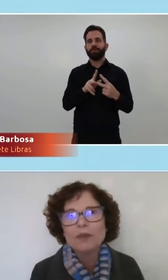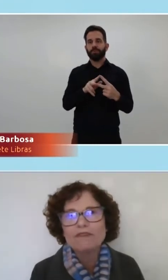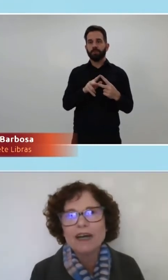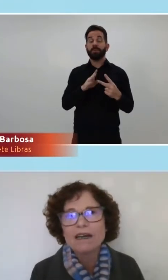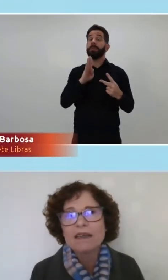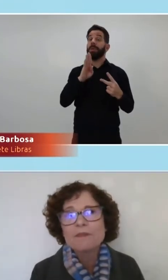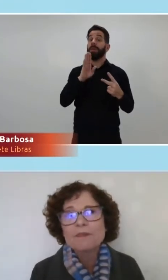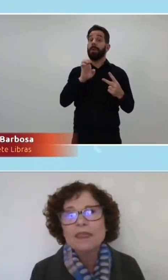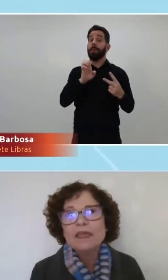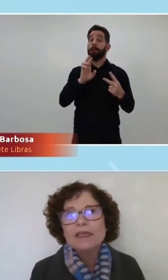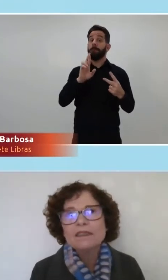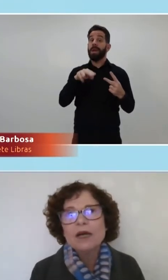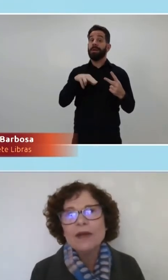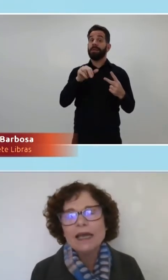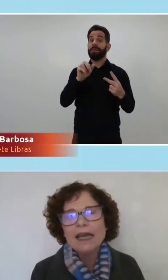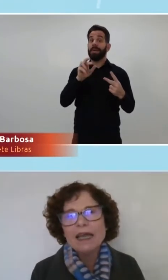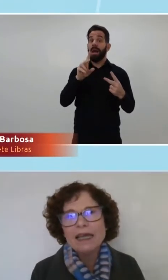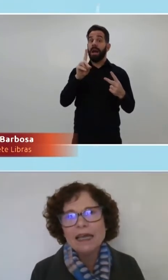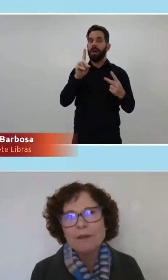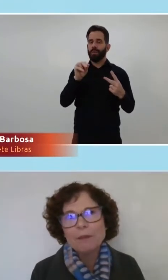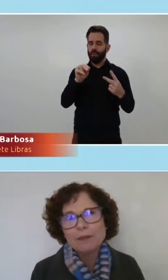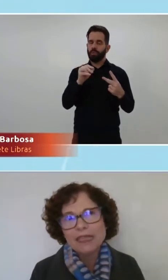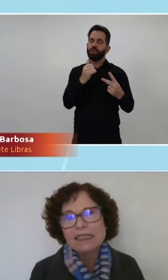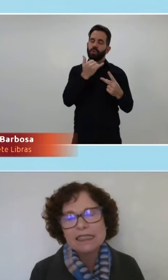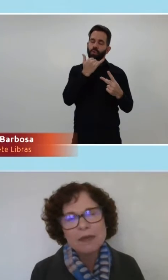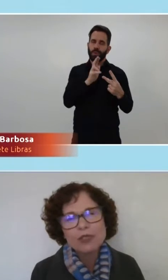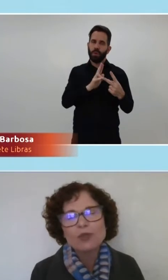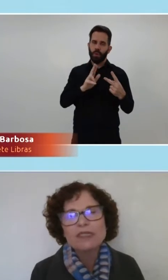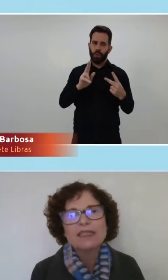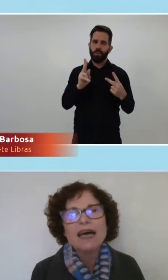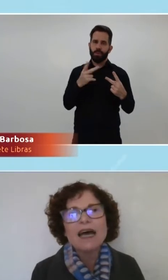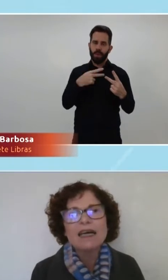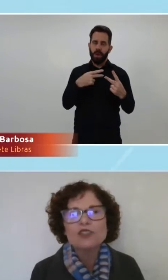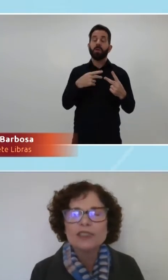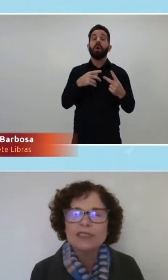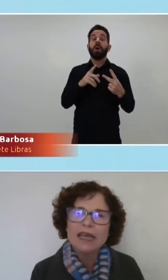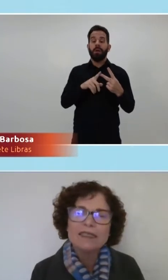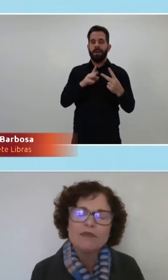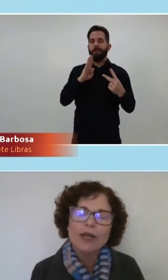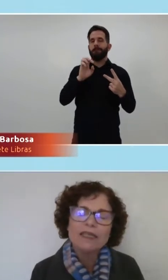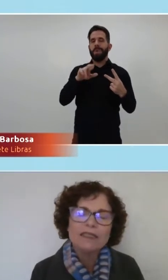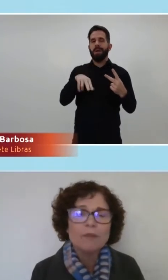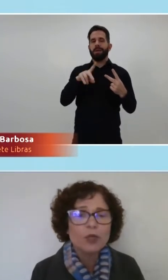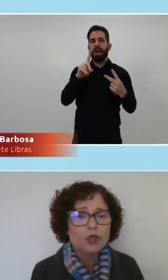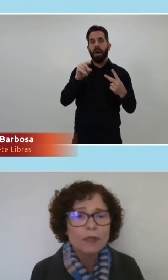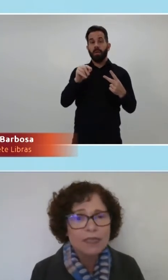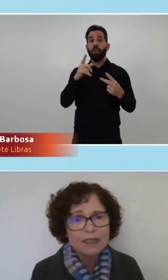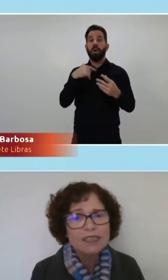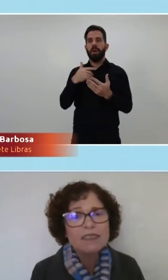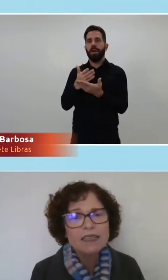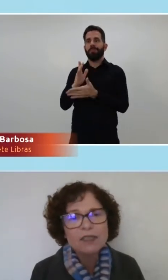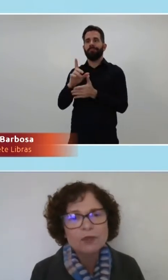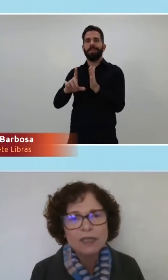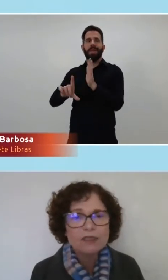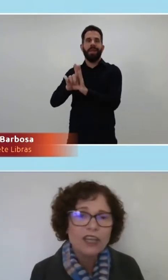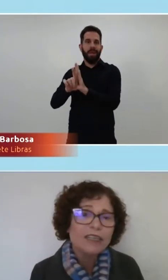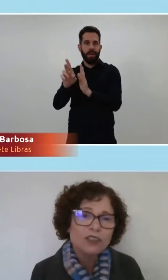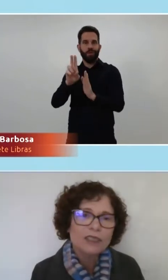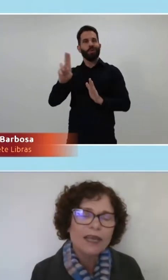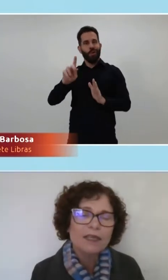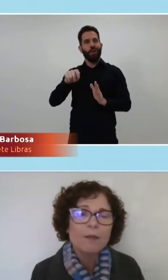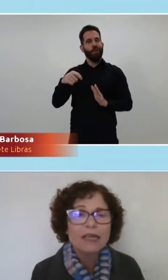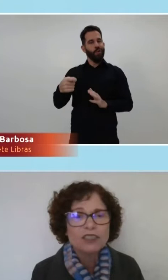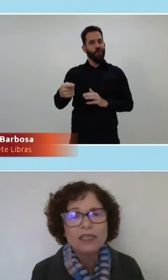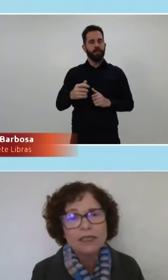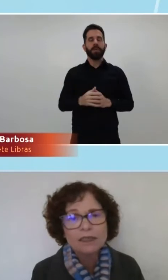a aprovar. Então, trazer para a sociedade que essa violência ela pode começar desde cedo. Tem gente,